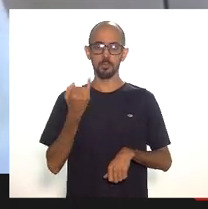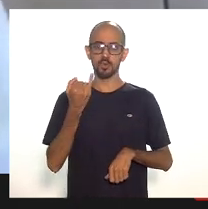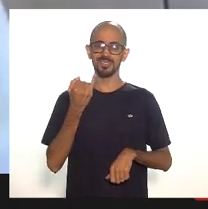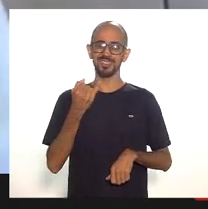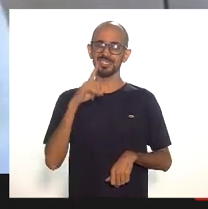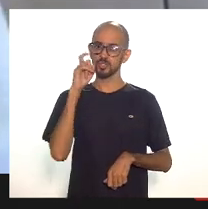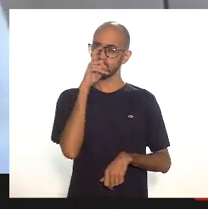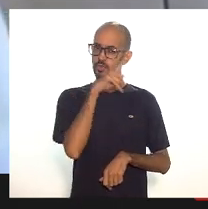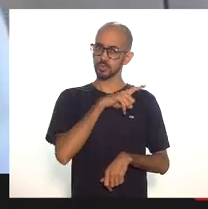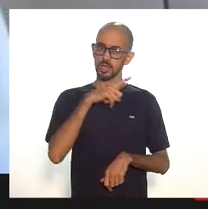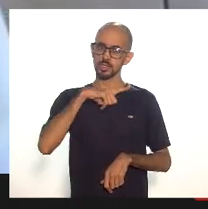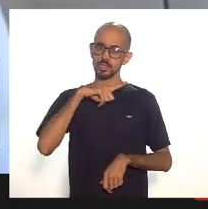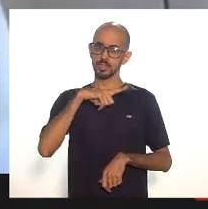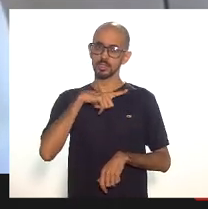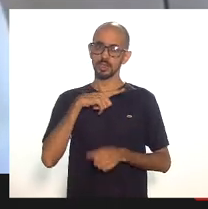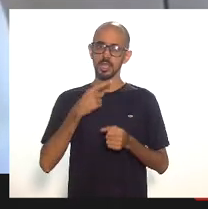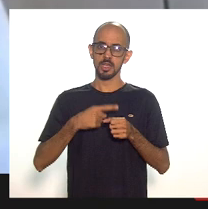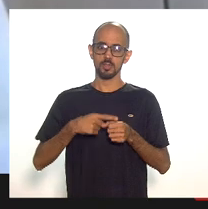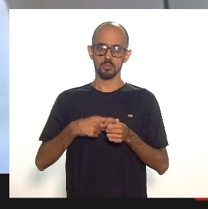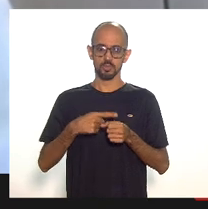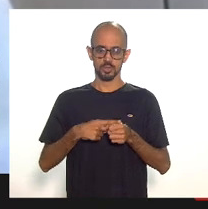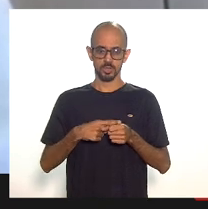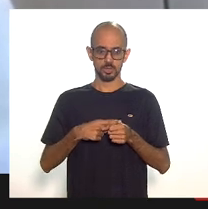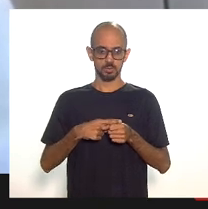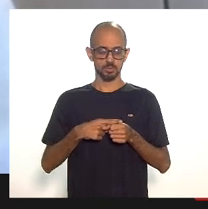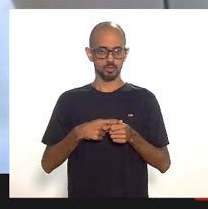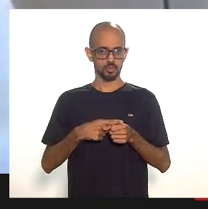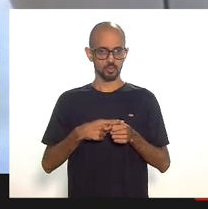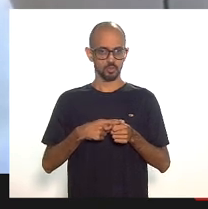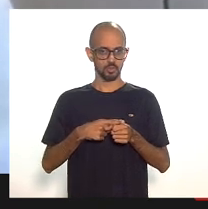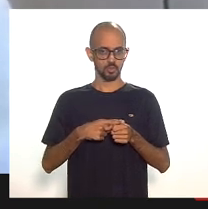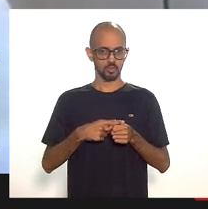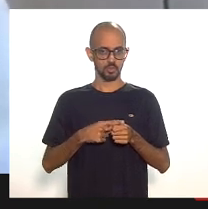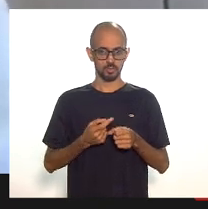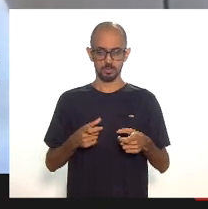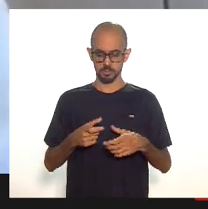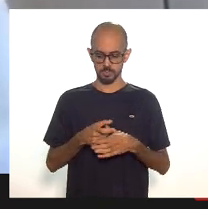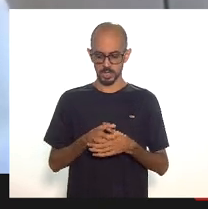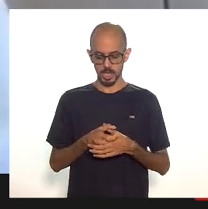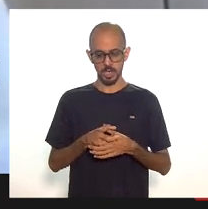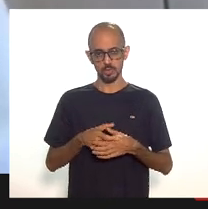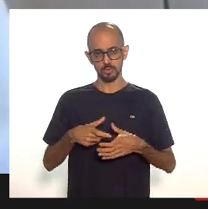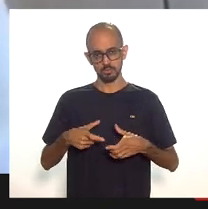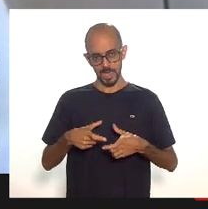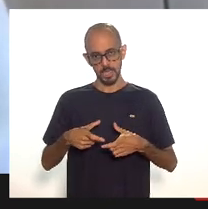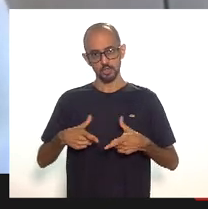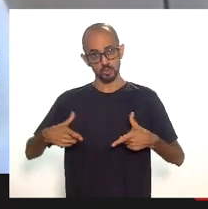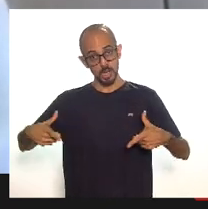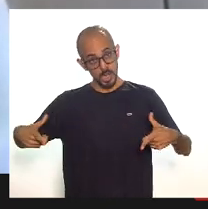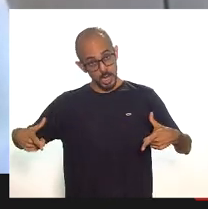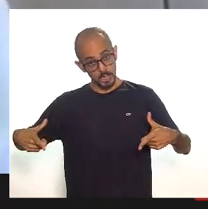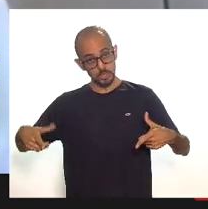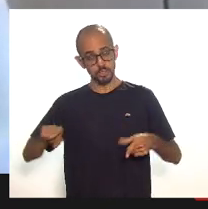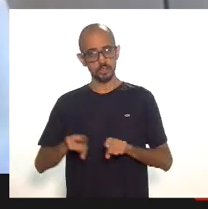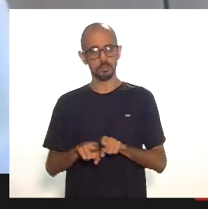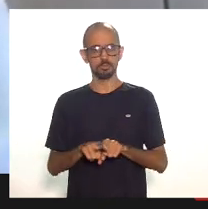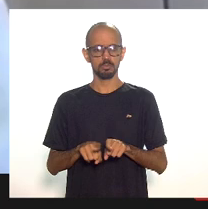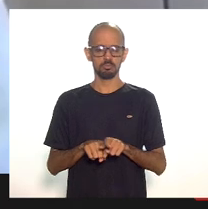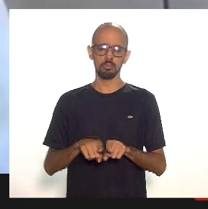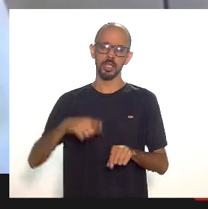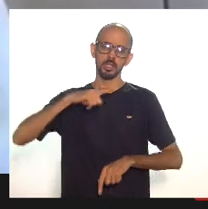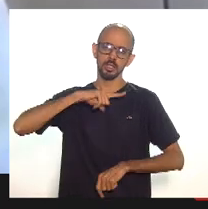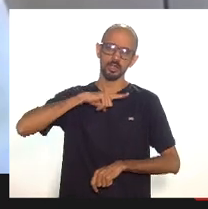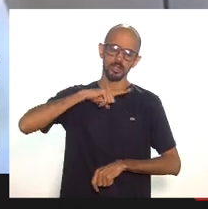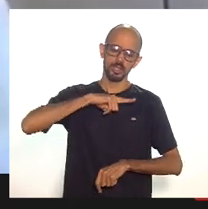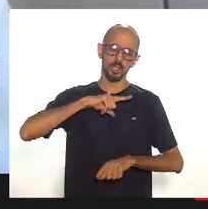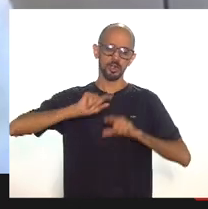dificuldade dos municípios, sejam eles médios, pequenos ou grandes, com o esforço que muitas vezes acabam arcando de